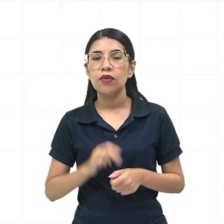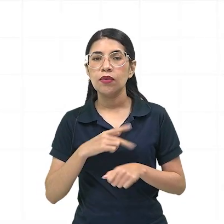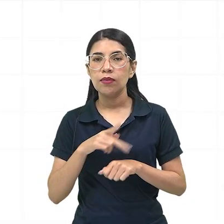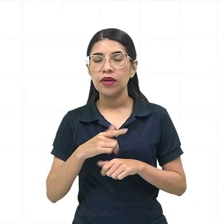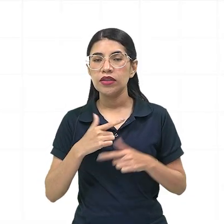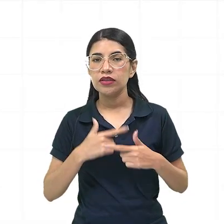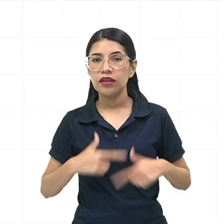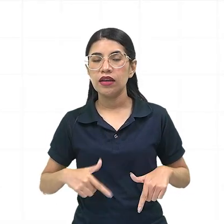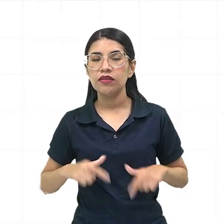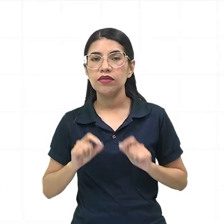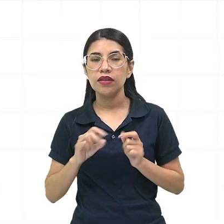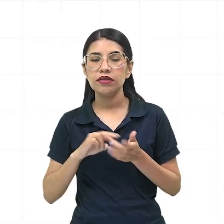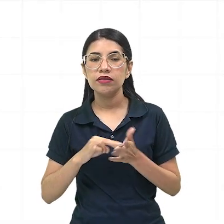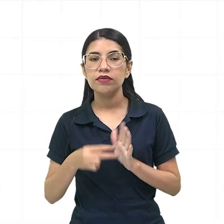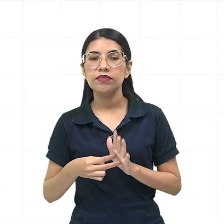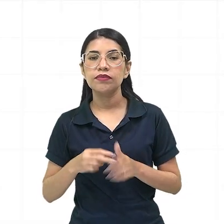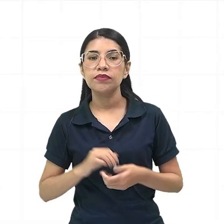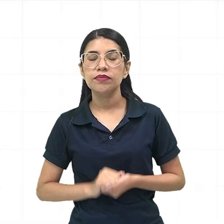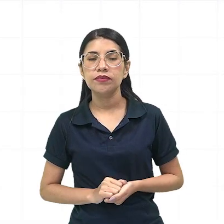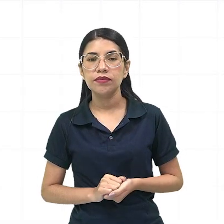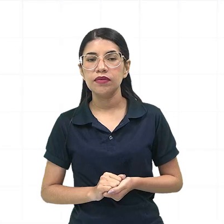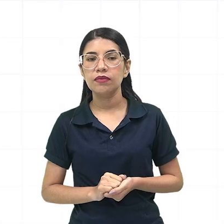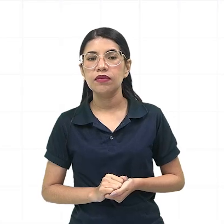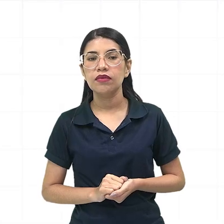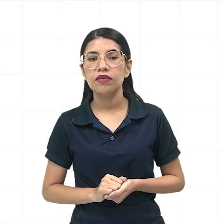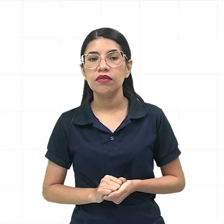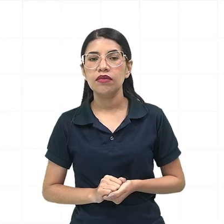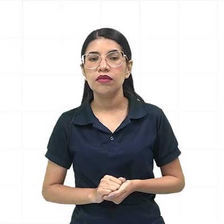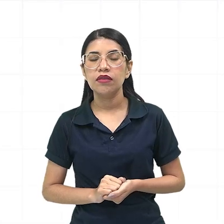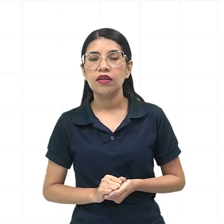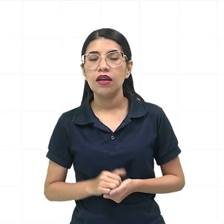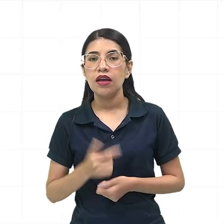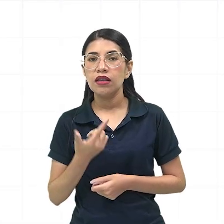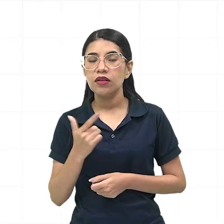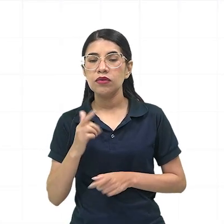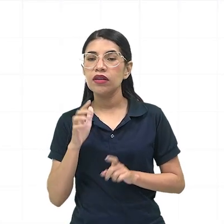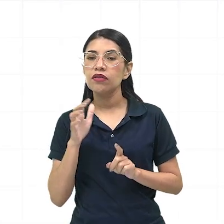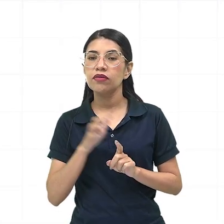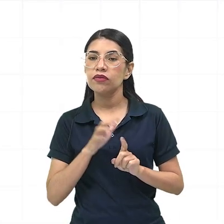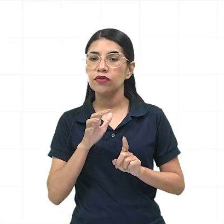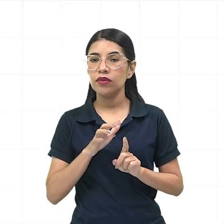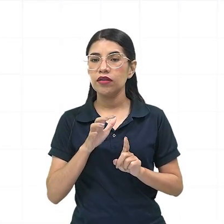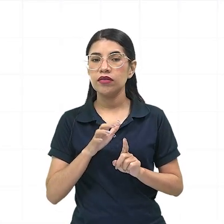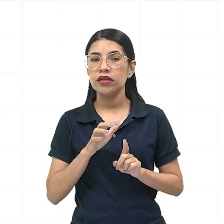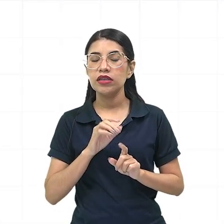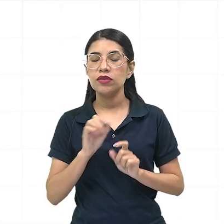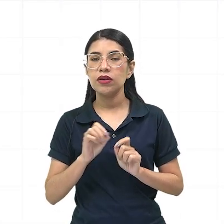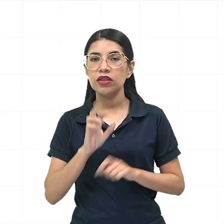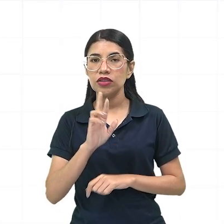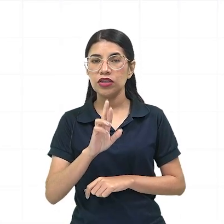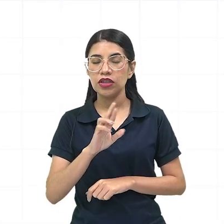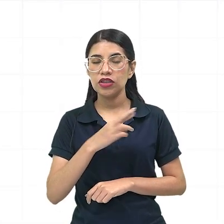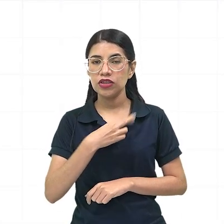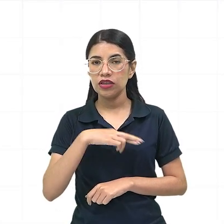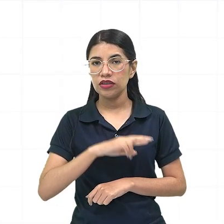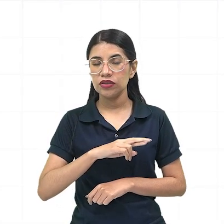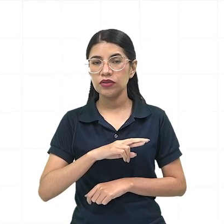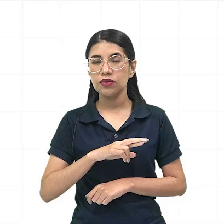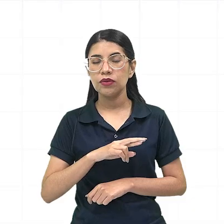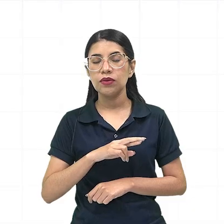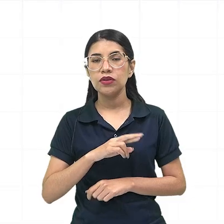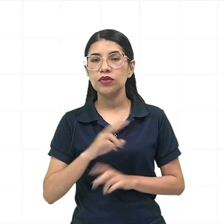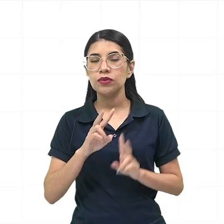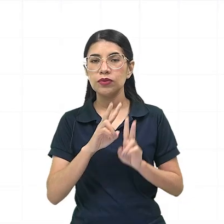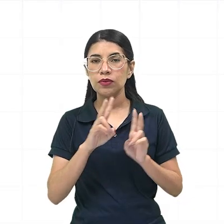né? Quando pensamos no Estado laico, o Estado laico ele não permite a interferência de correntes religiosas